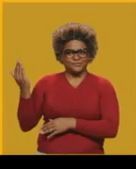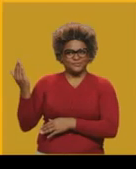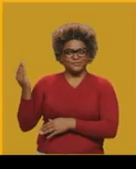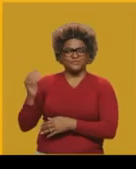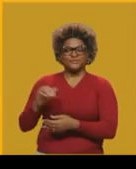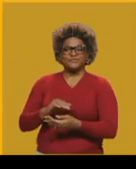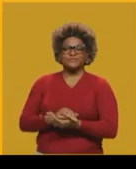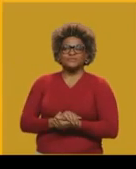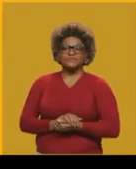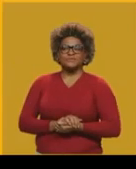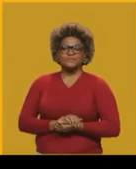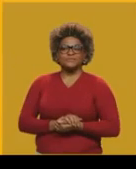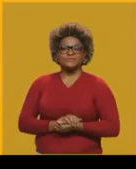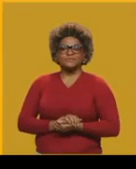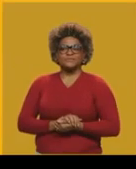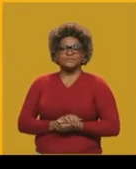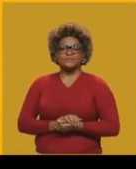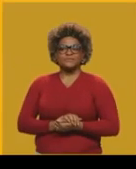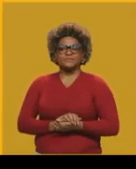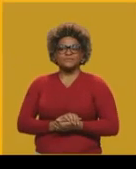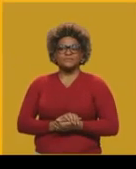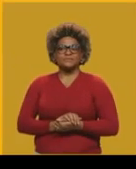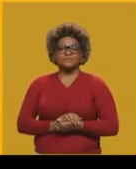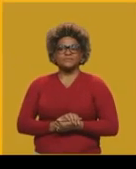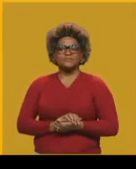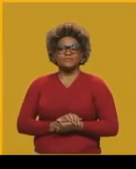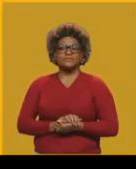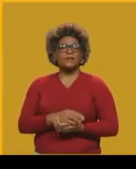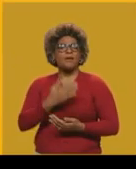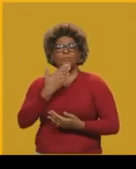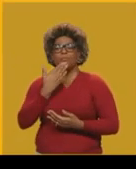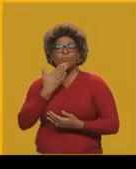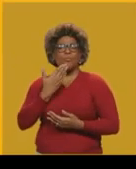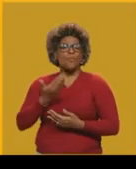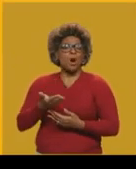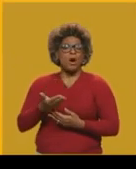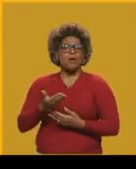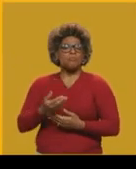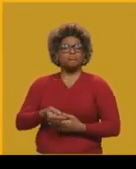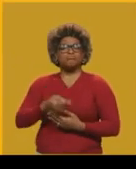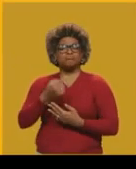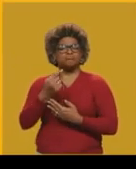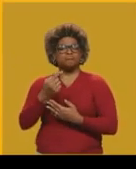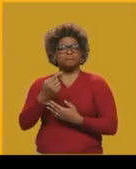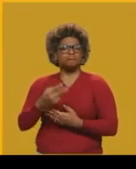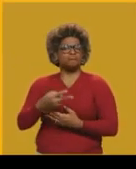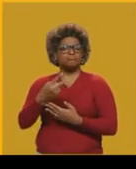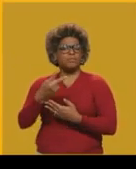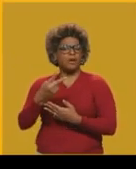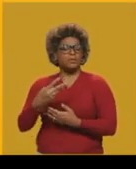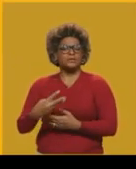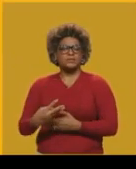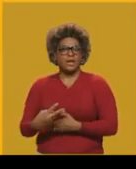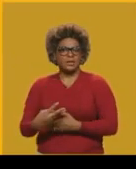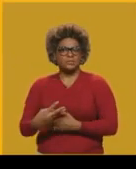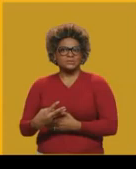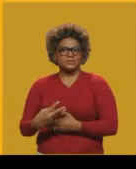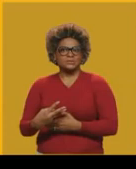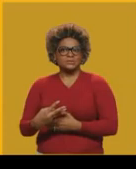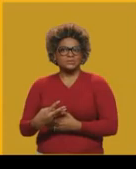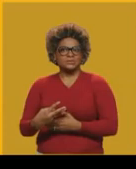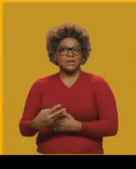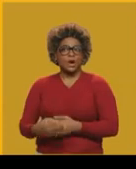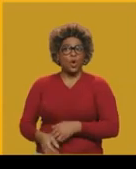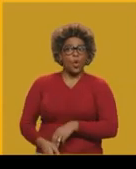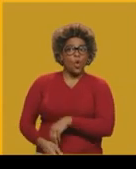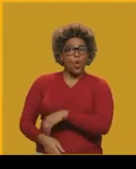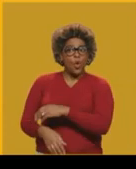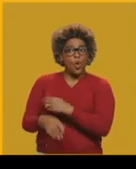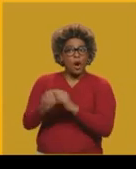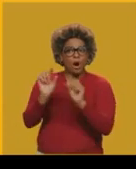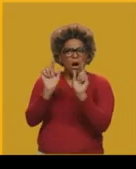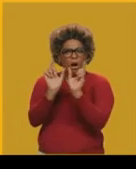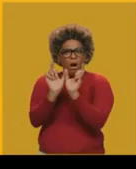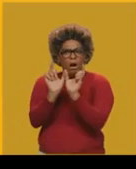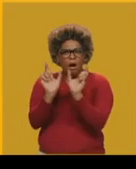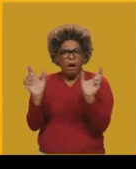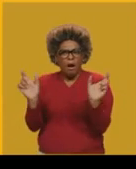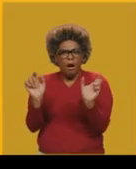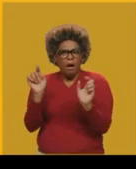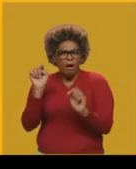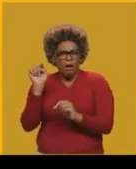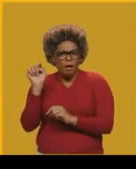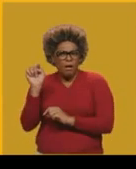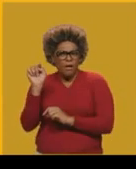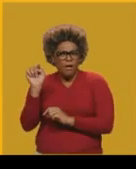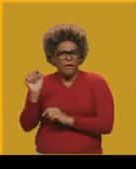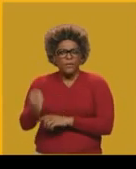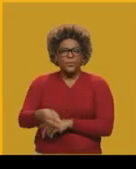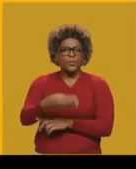2,2,5, trimetil, 3-heptino. Esse 3 deveria estar entre o hept e o ino. Porém,